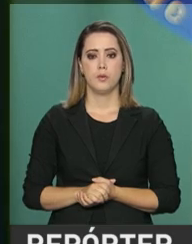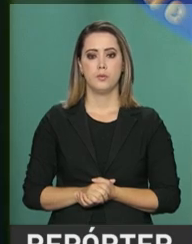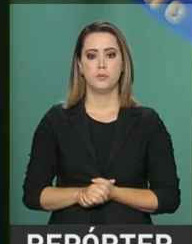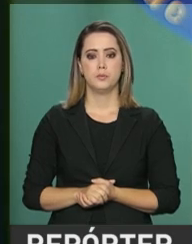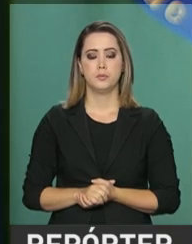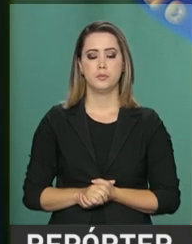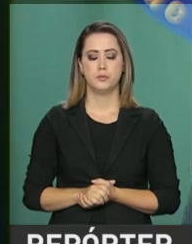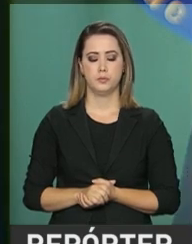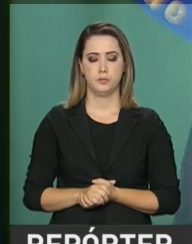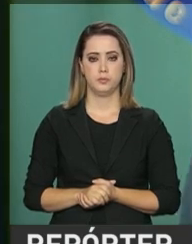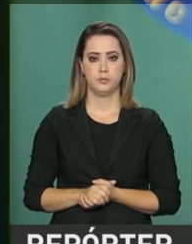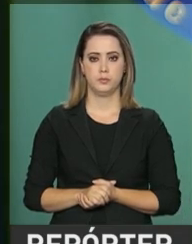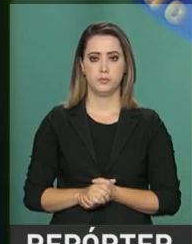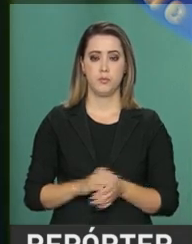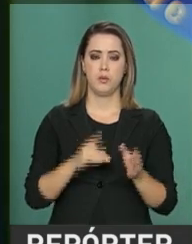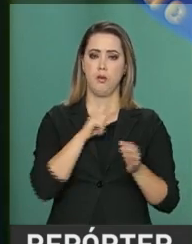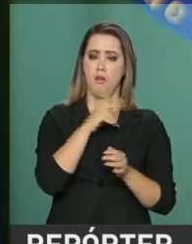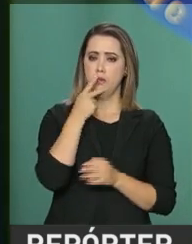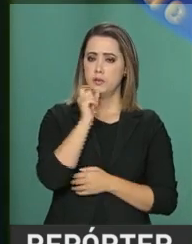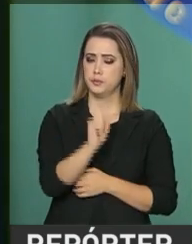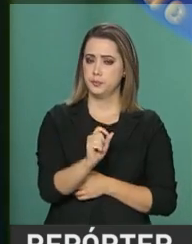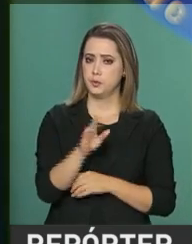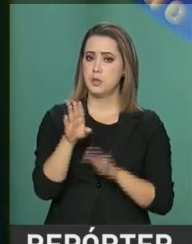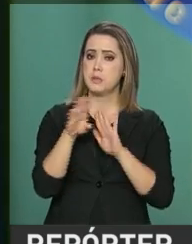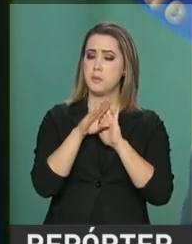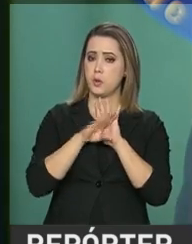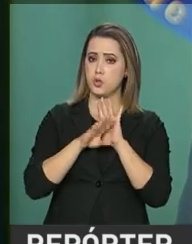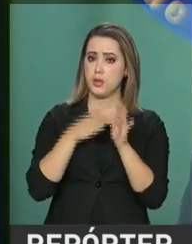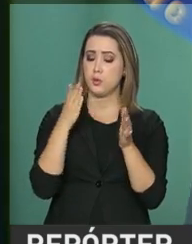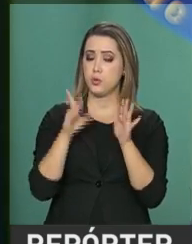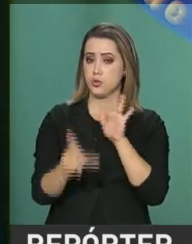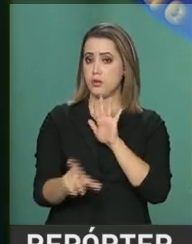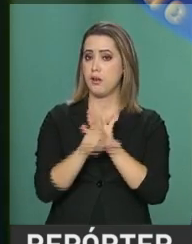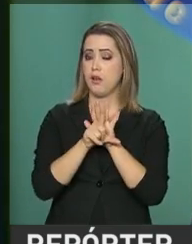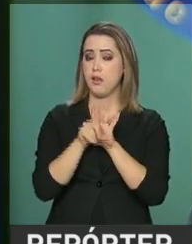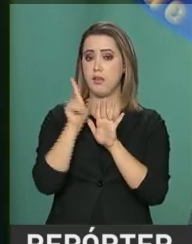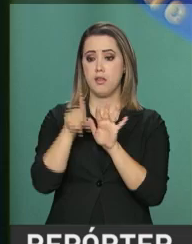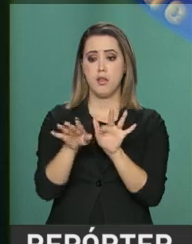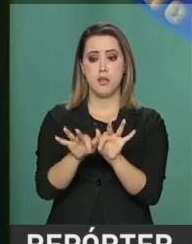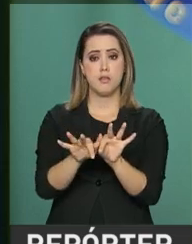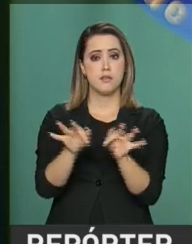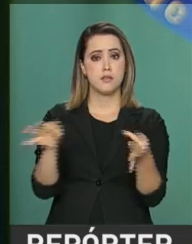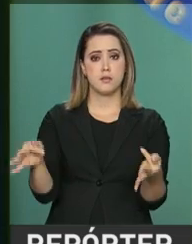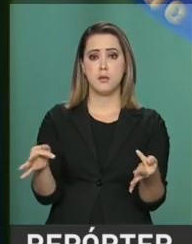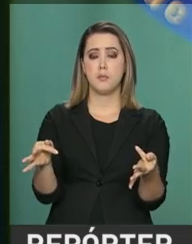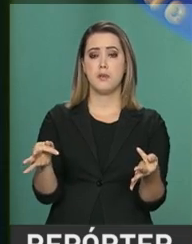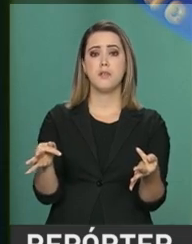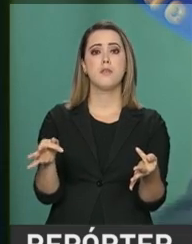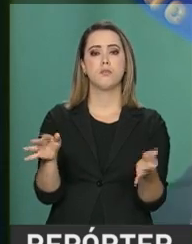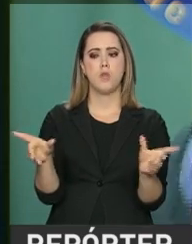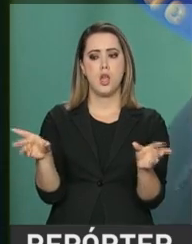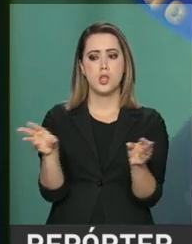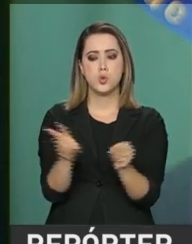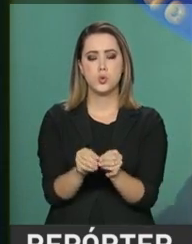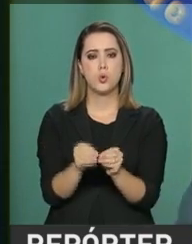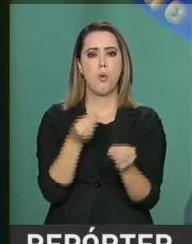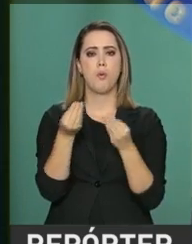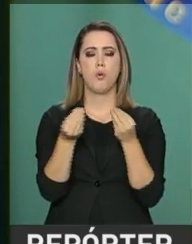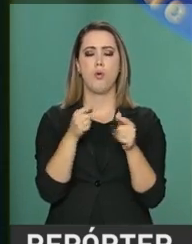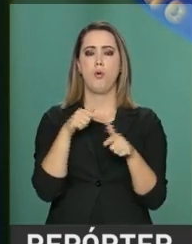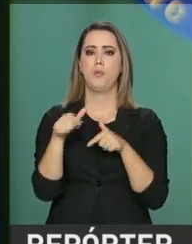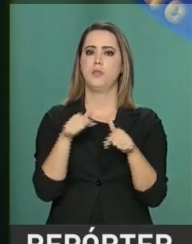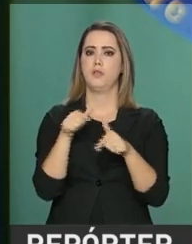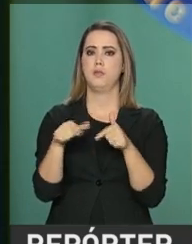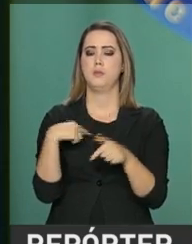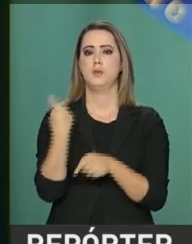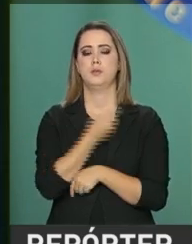Este projeto de lei, eu acho que ele é a síntese, ele é a revelação de como este governo age. E ao lado, como eu tenho dito